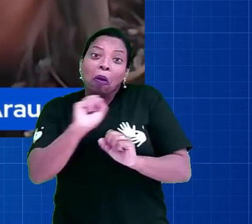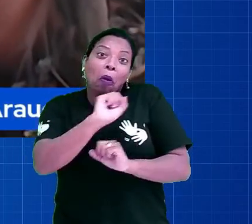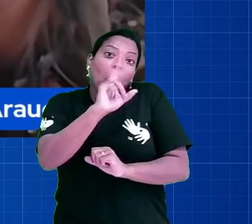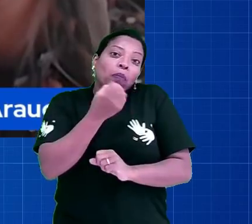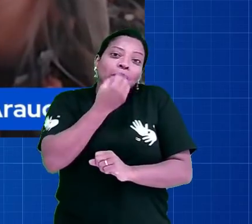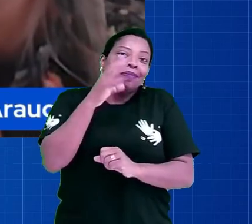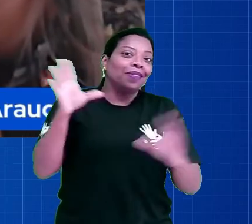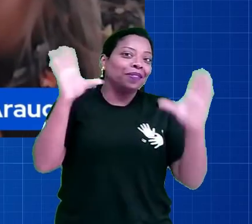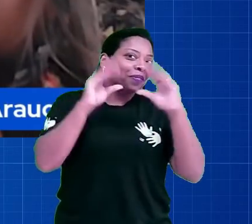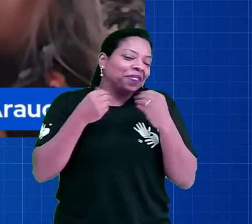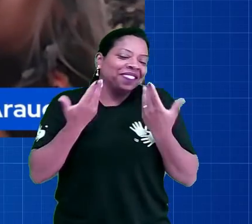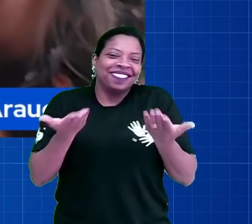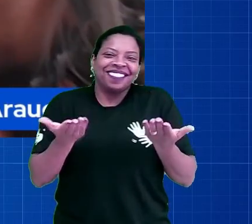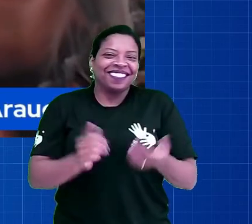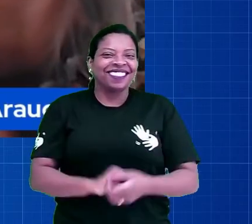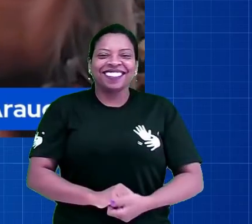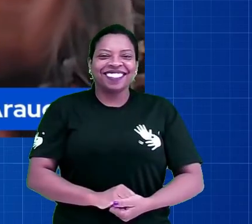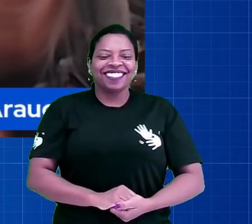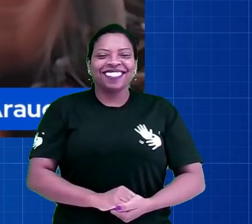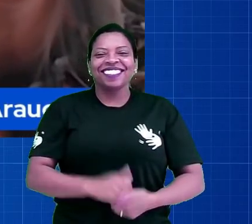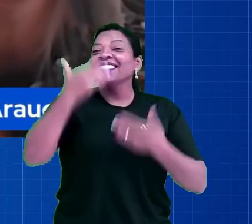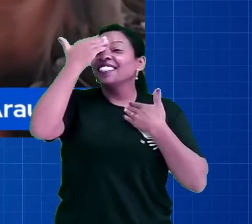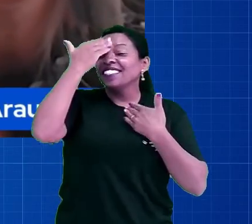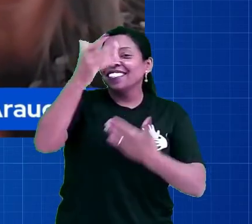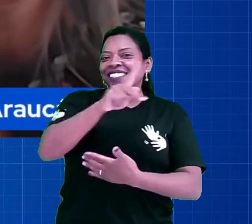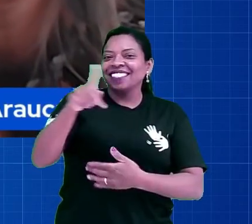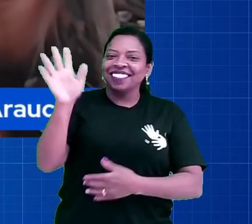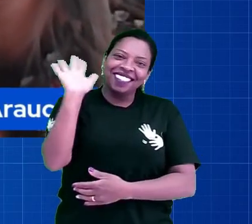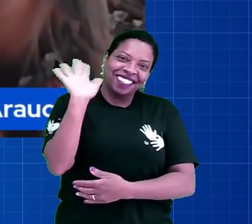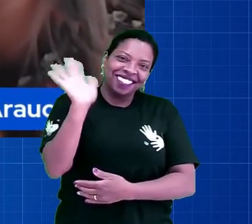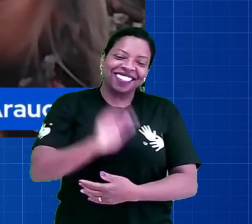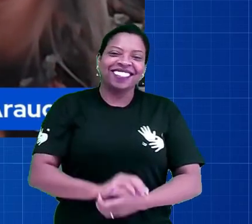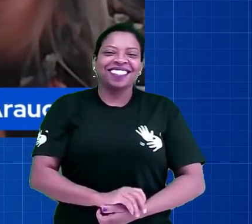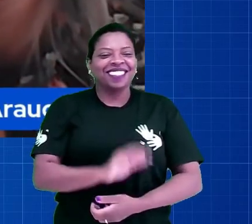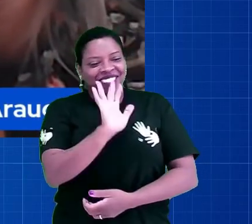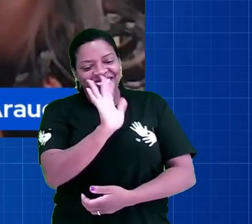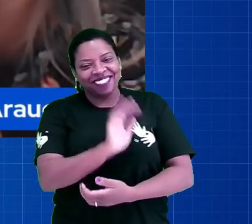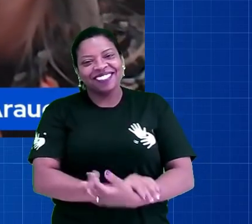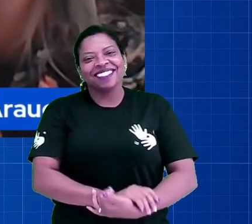uma boa noite. Obrigada, professora. Tchau, tchau. Tchau, tchau.